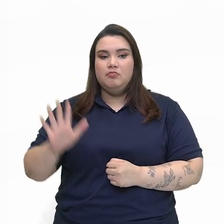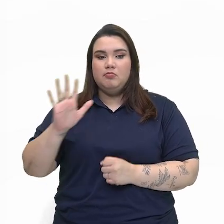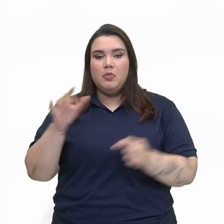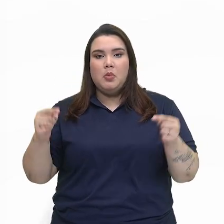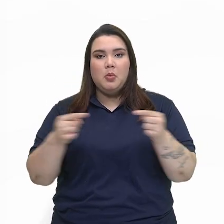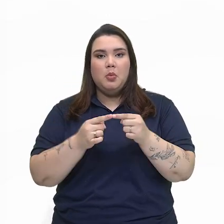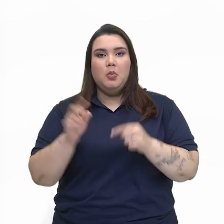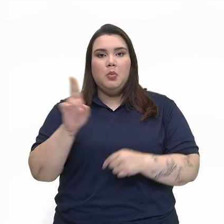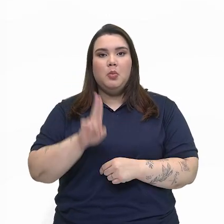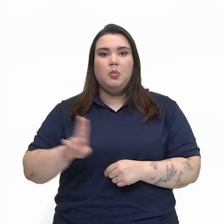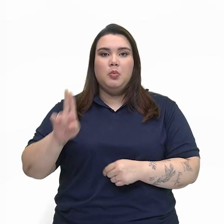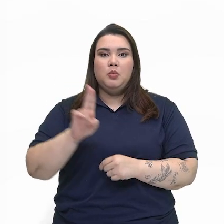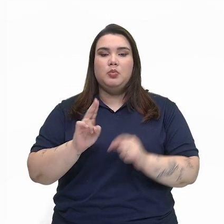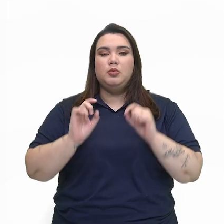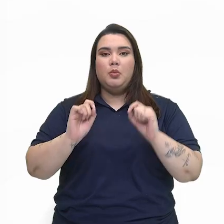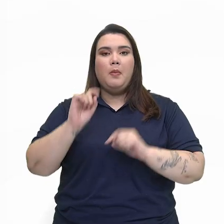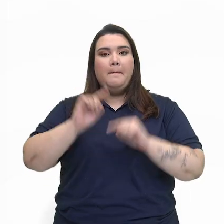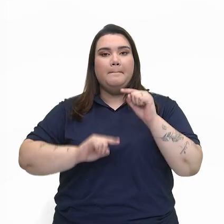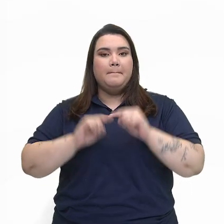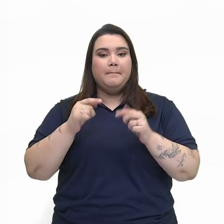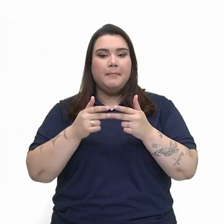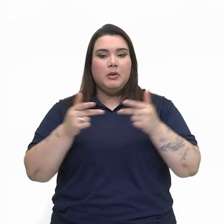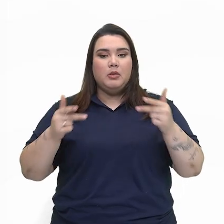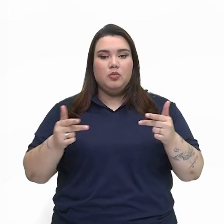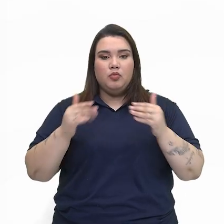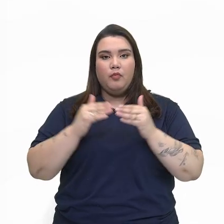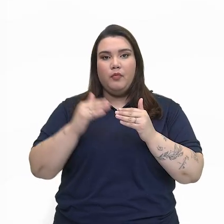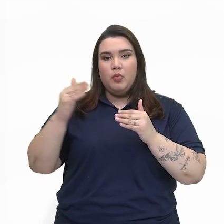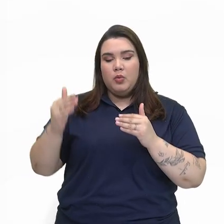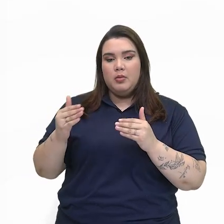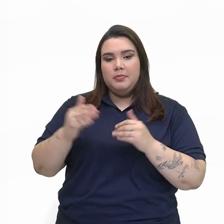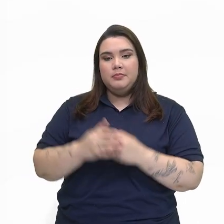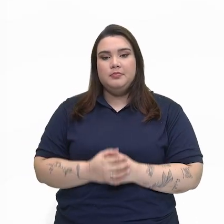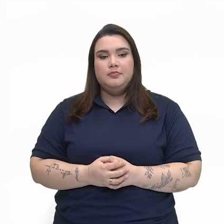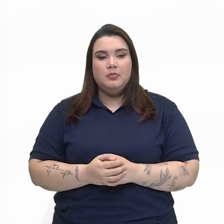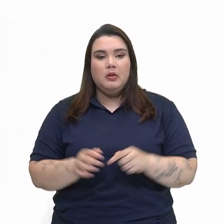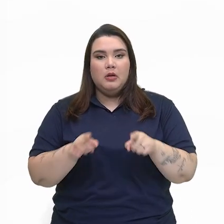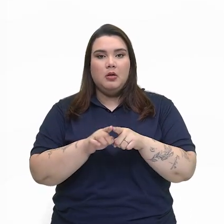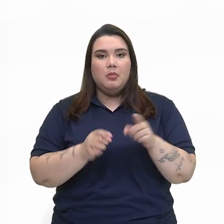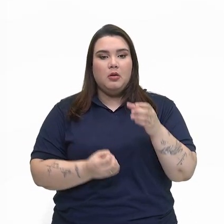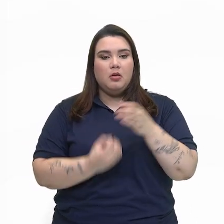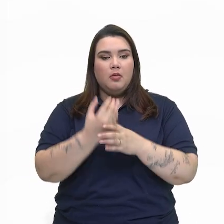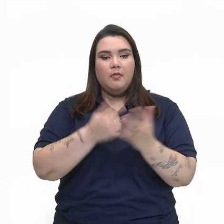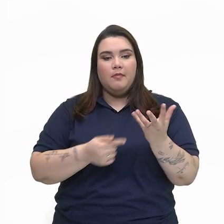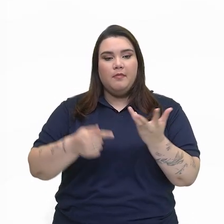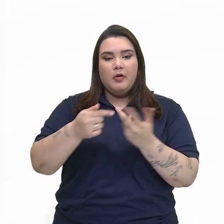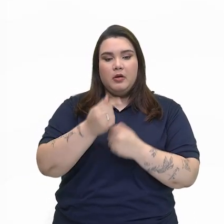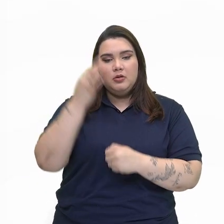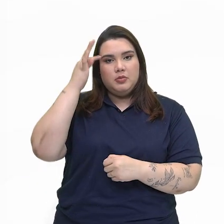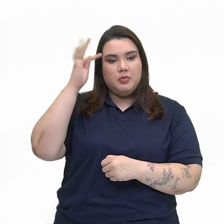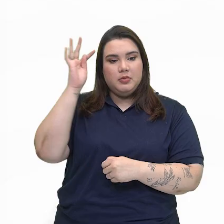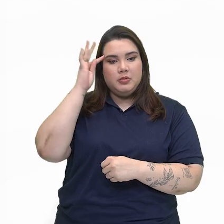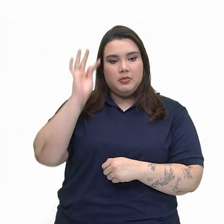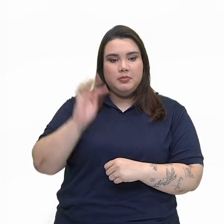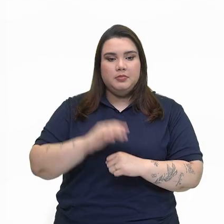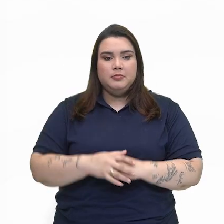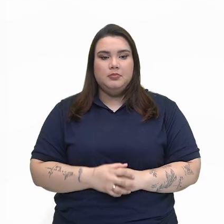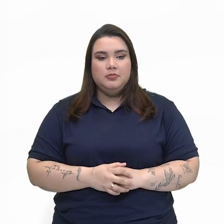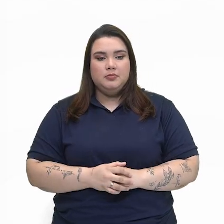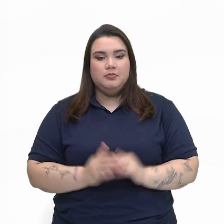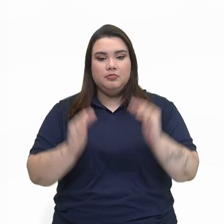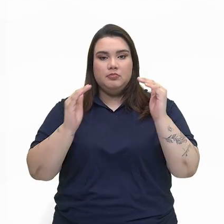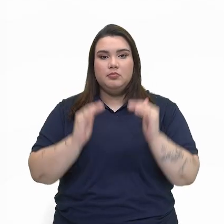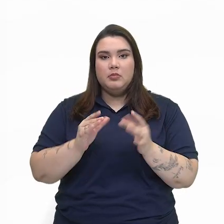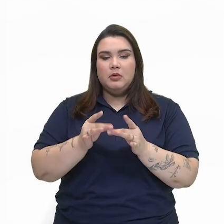imagens obtidas por sensoriamento remoto, elaboração de diferentes teorias.